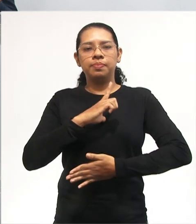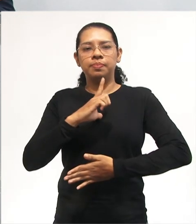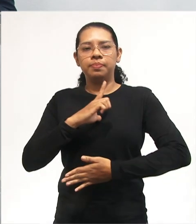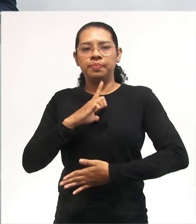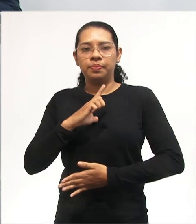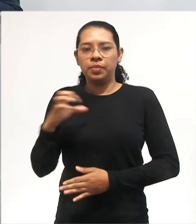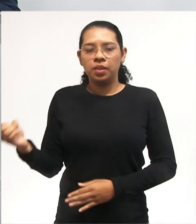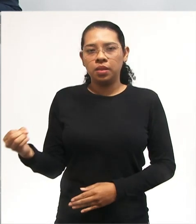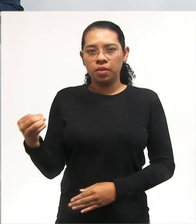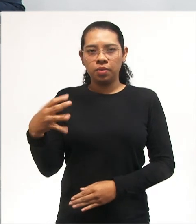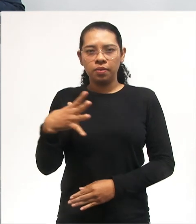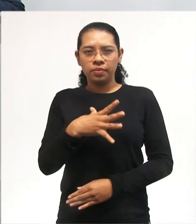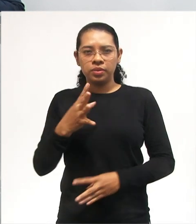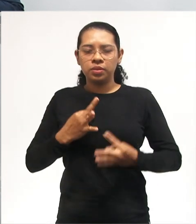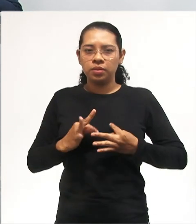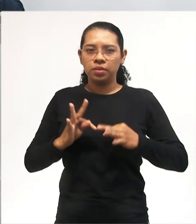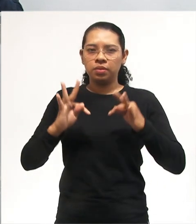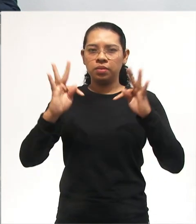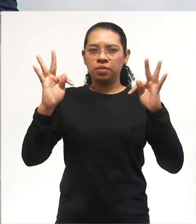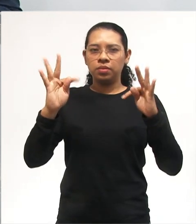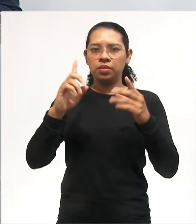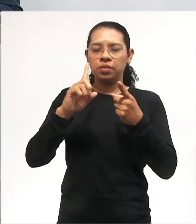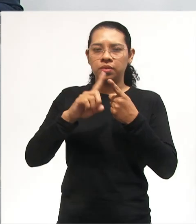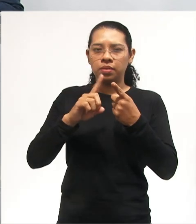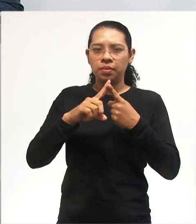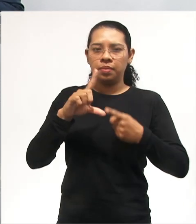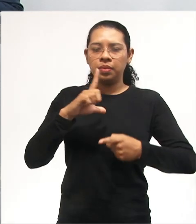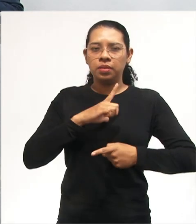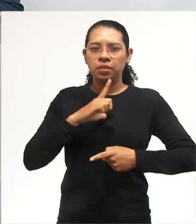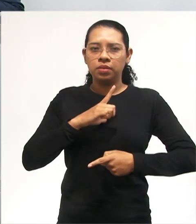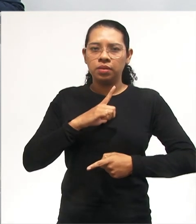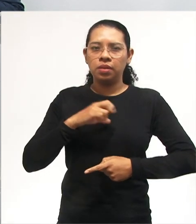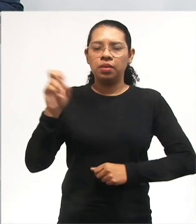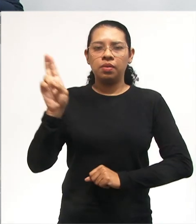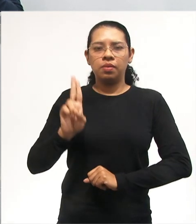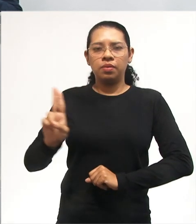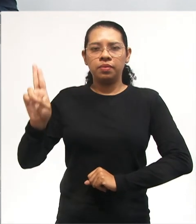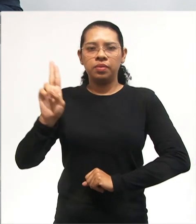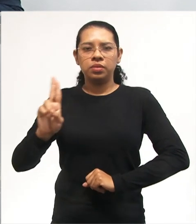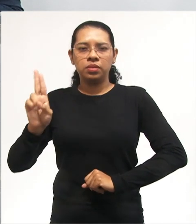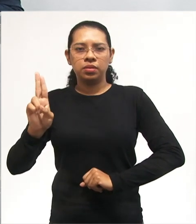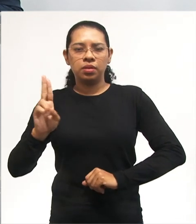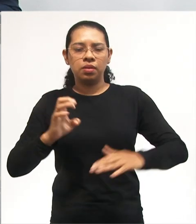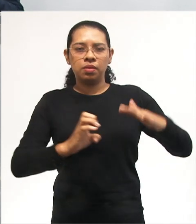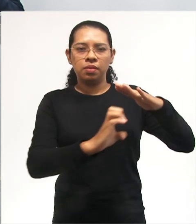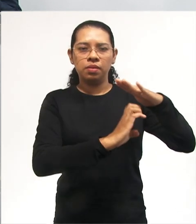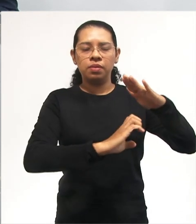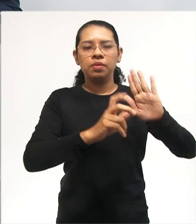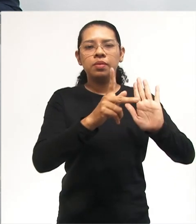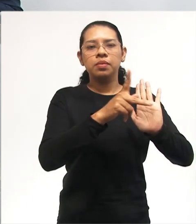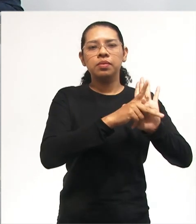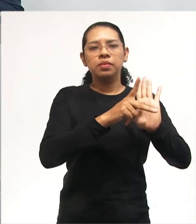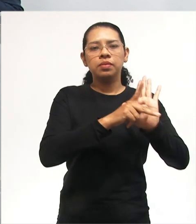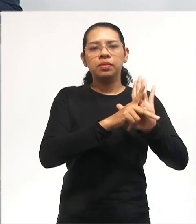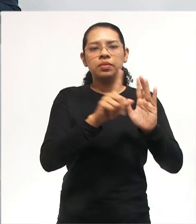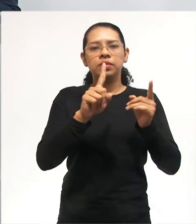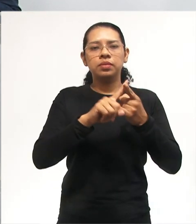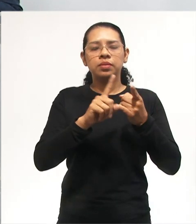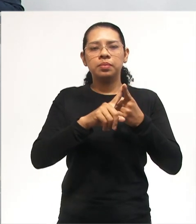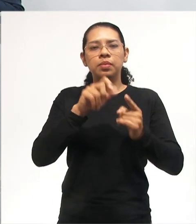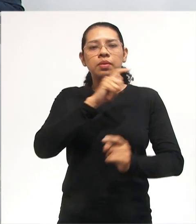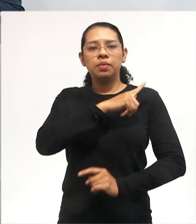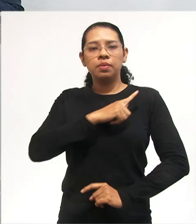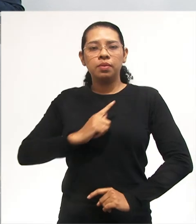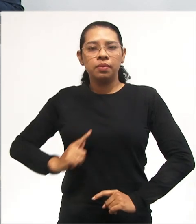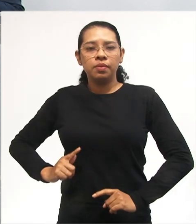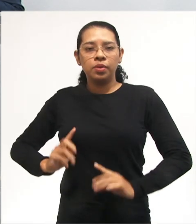diferentes atores, entre as instituições de pesquisa, as universidades, o setor privado, o próprio governo, é um ponto